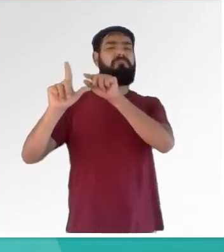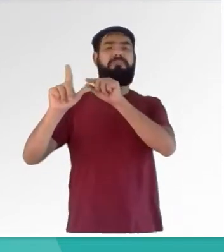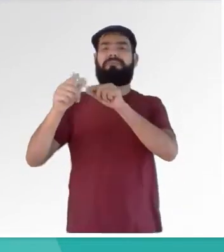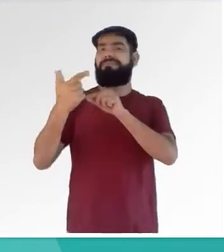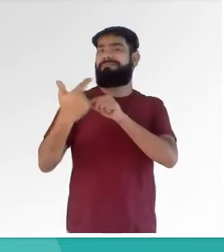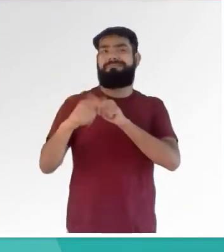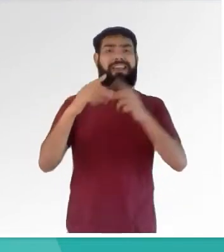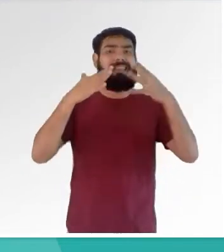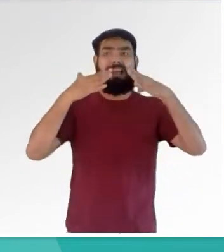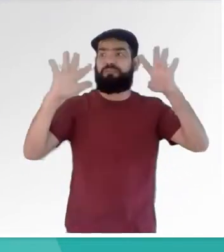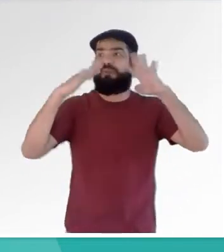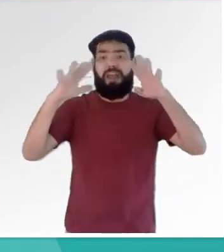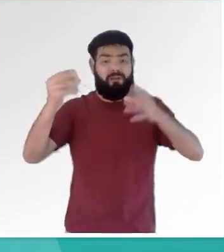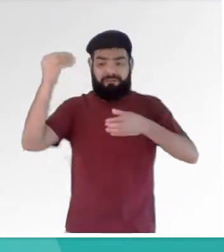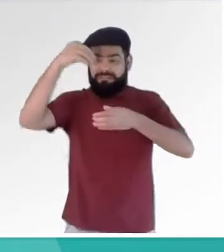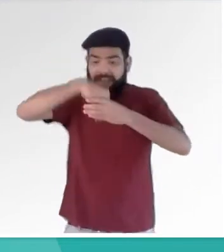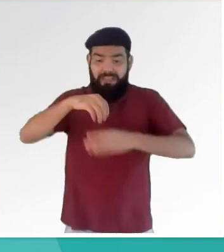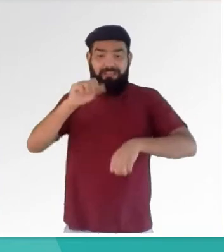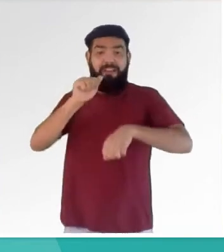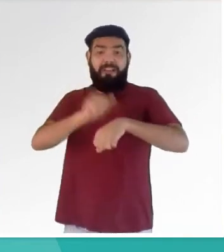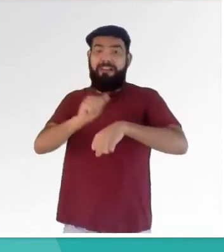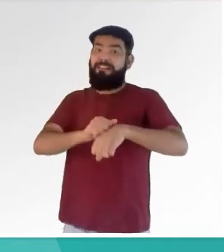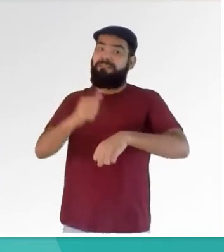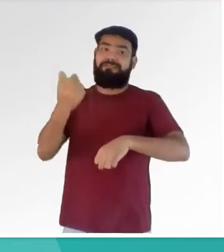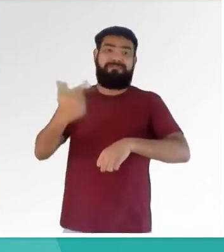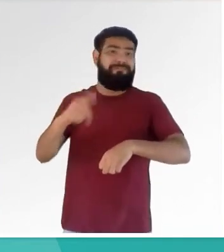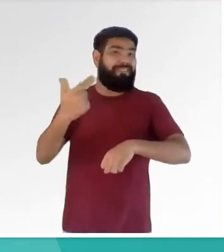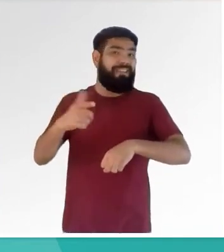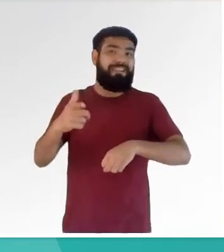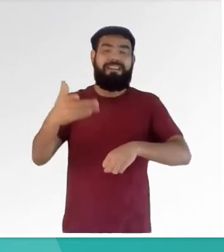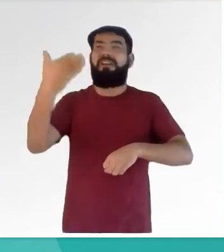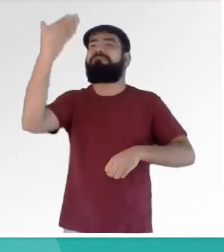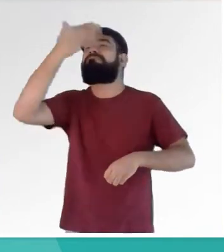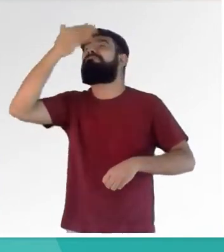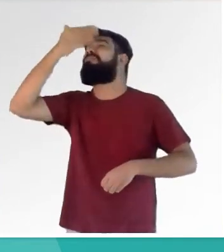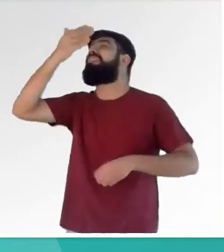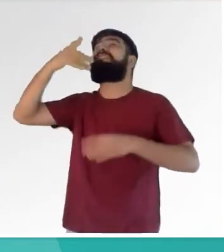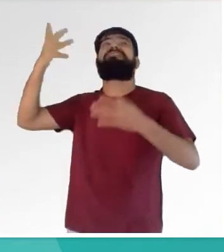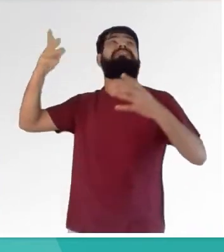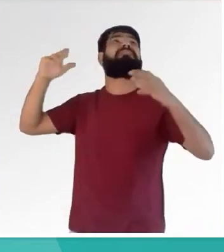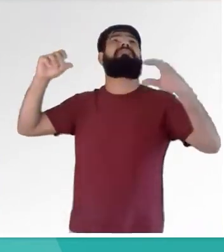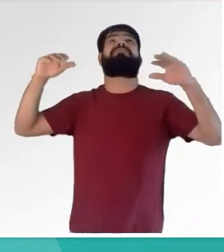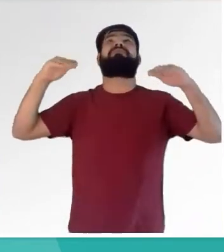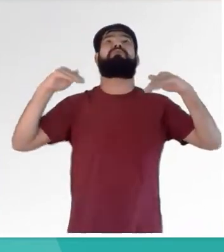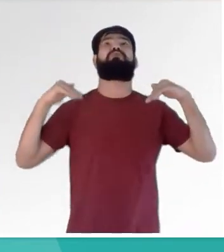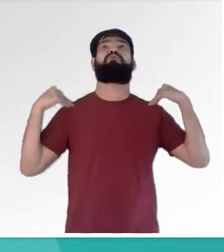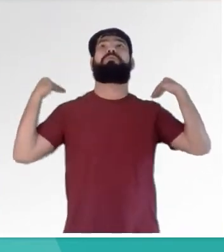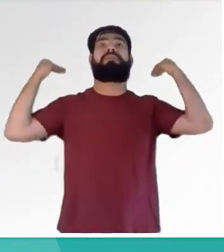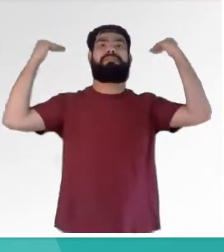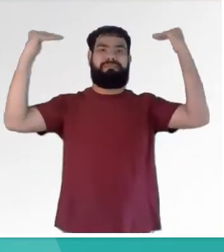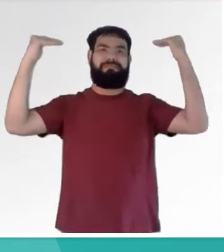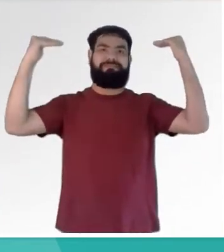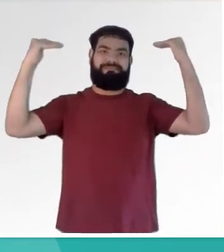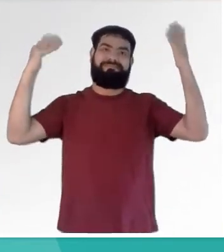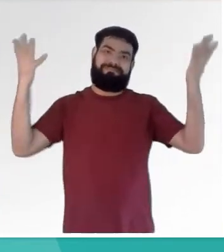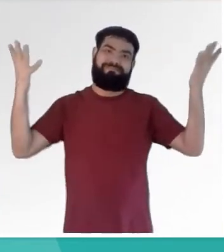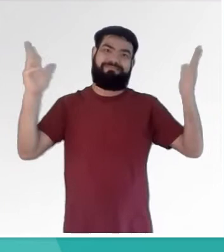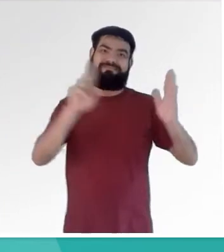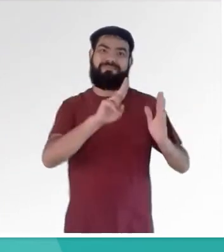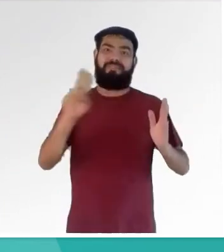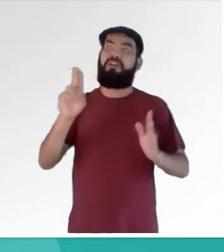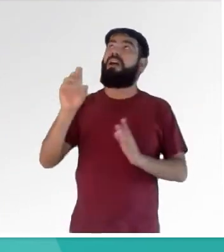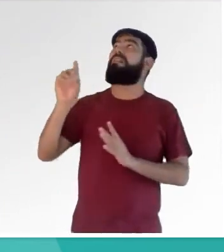na natureza de um modo comum. É algo superior, né? E por isso que nós chamamos de Deus,